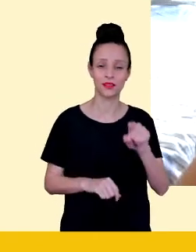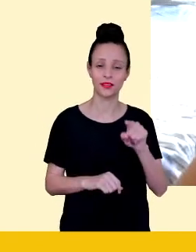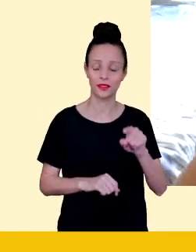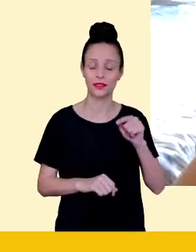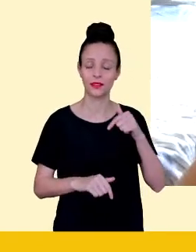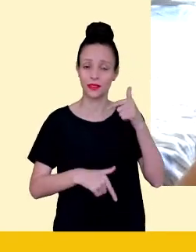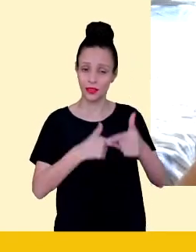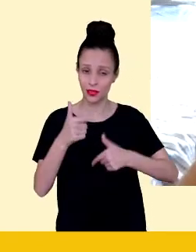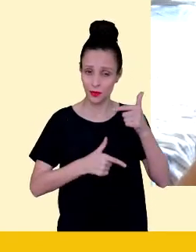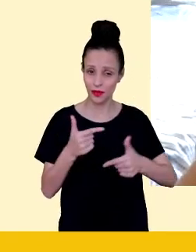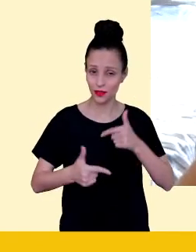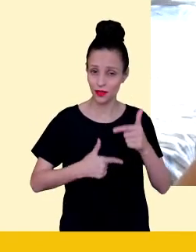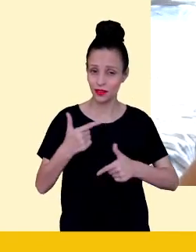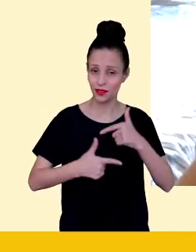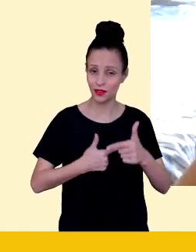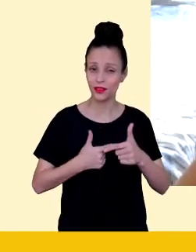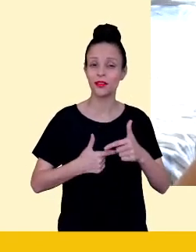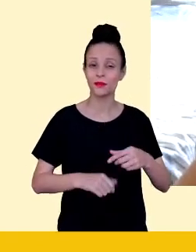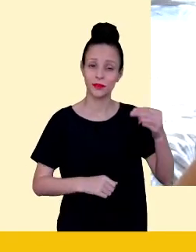Mas esse trabalho com a memória